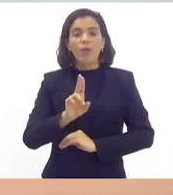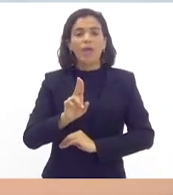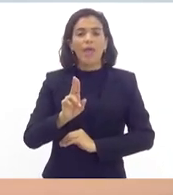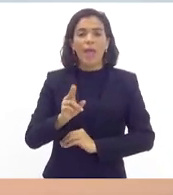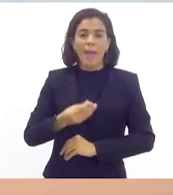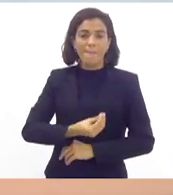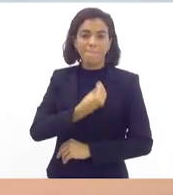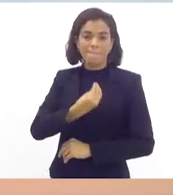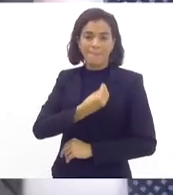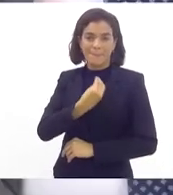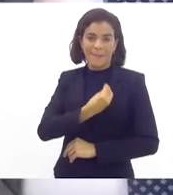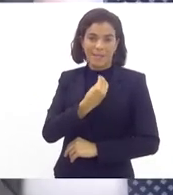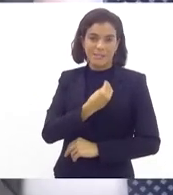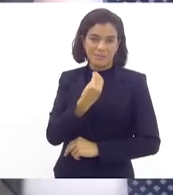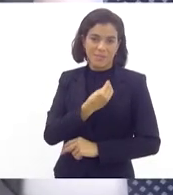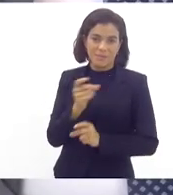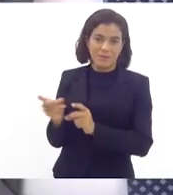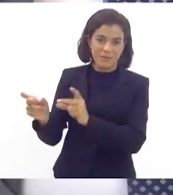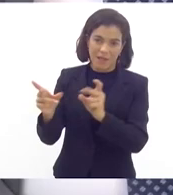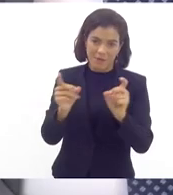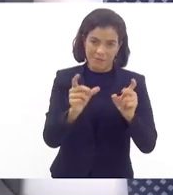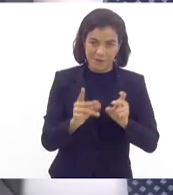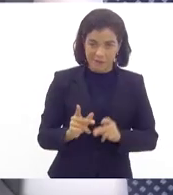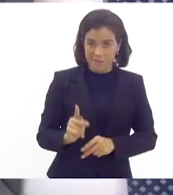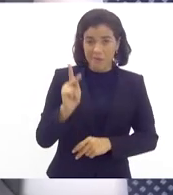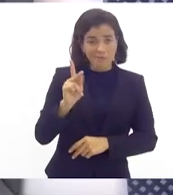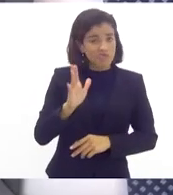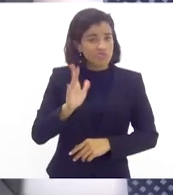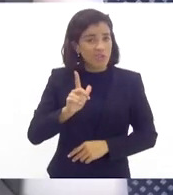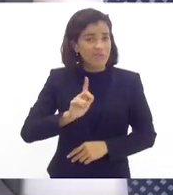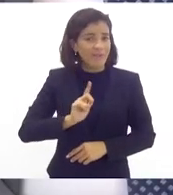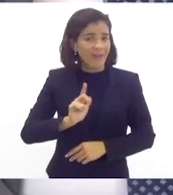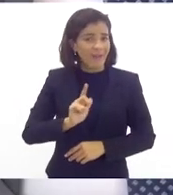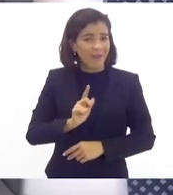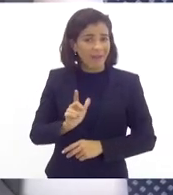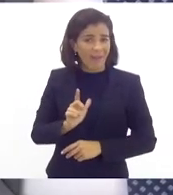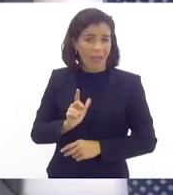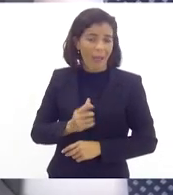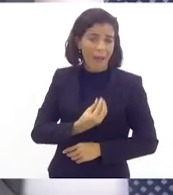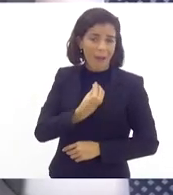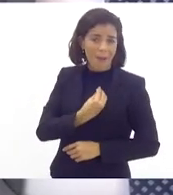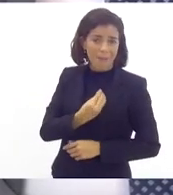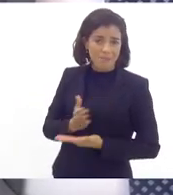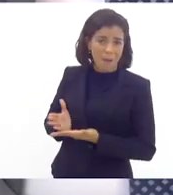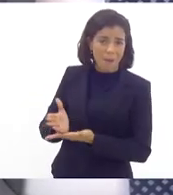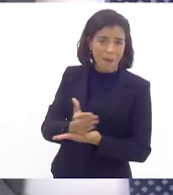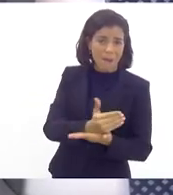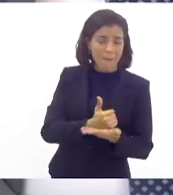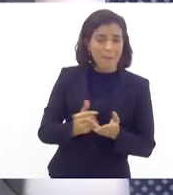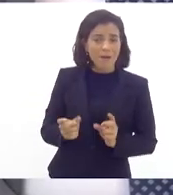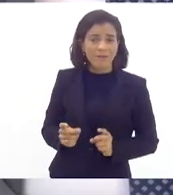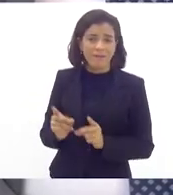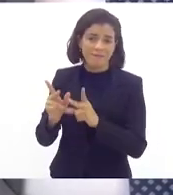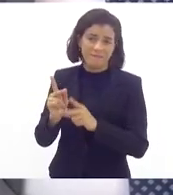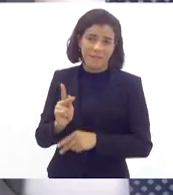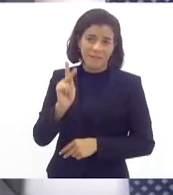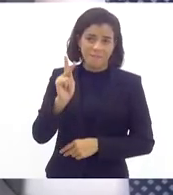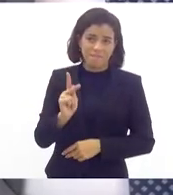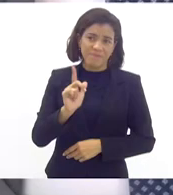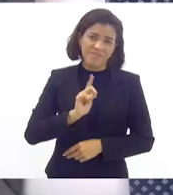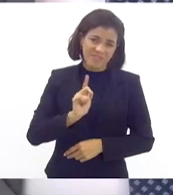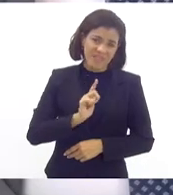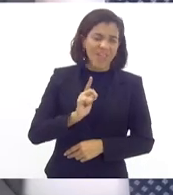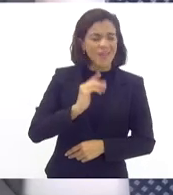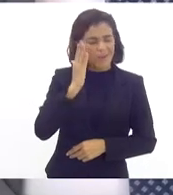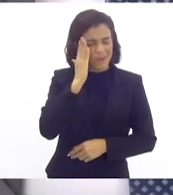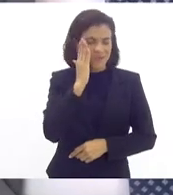e não tributação de exportação. E já tem o royalty. Se quiser discutir, discute o royalty, mas não discute a Eu sei que tem